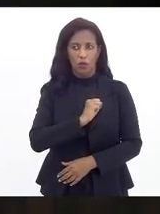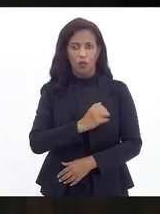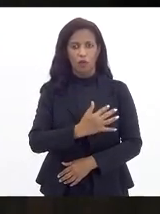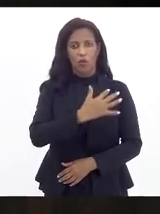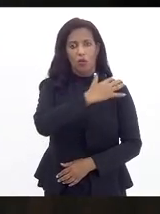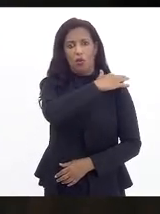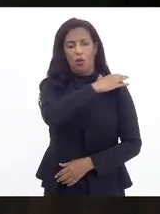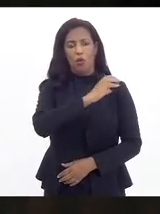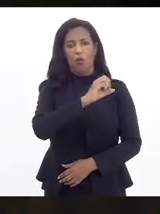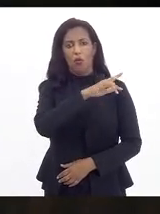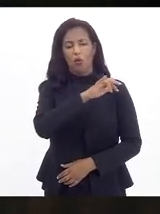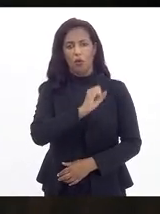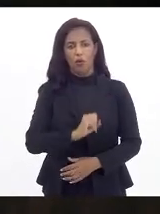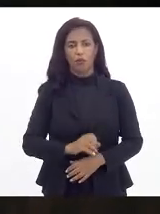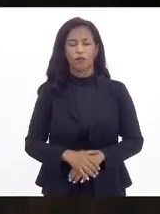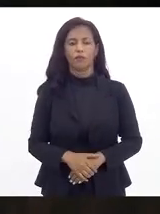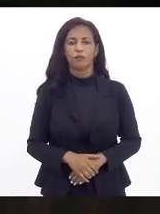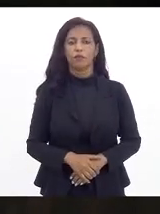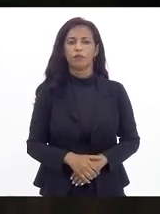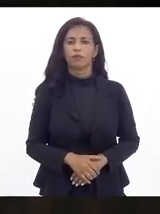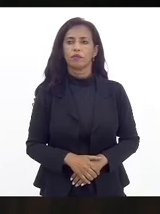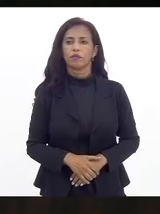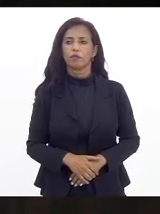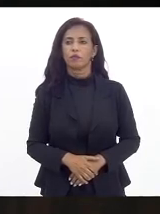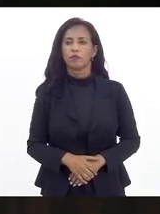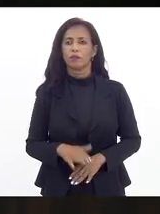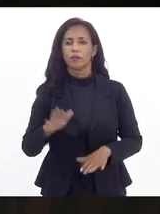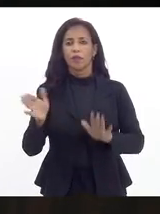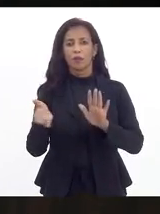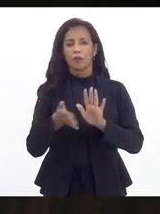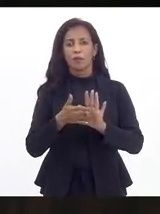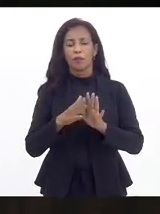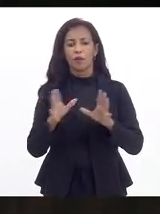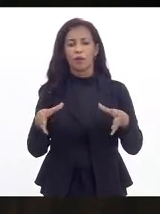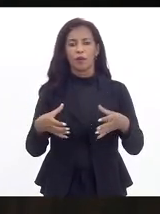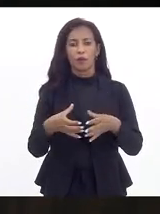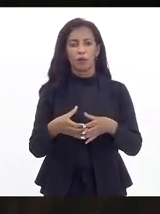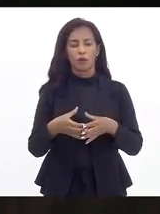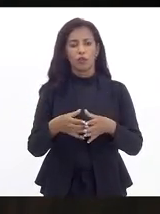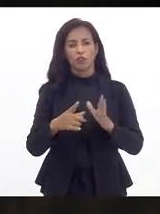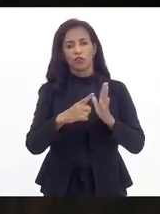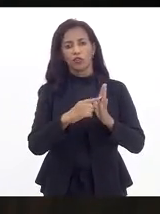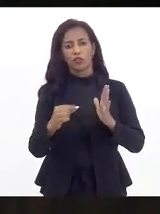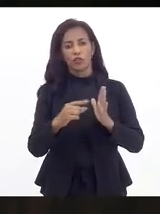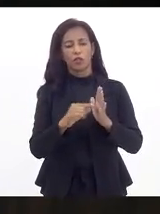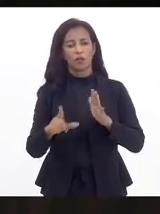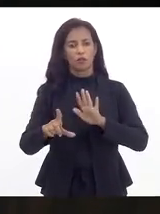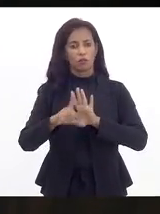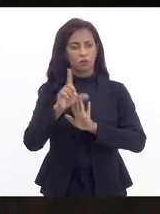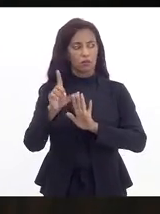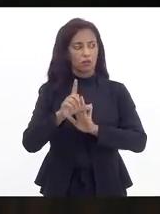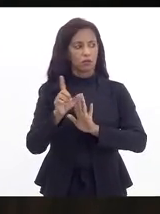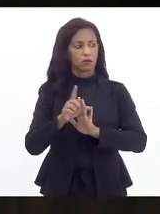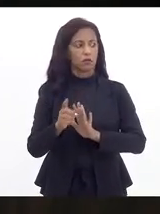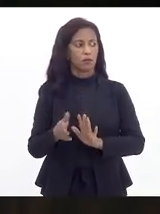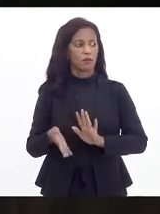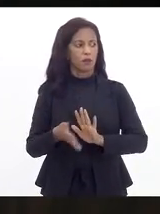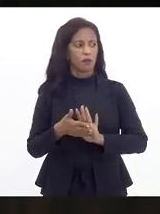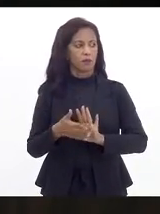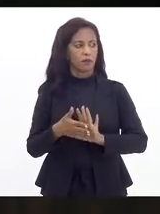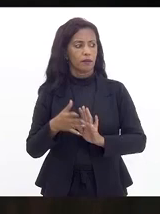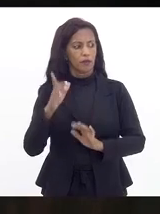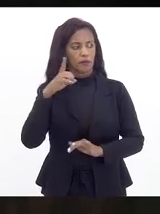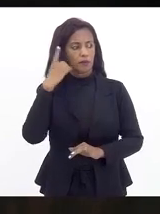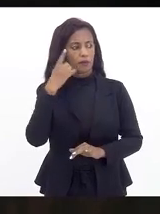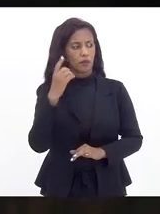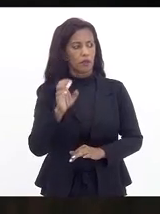encerra-se como coronel e dá outras providências. Pendente de pareceres da Comissão de Indicação Legislativa. Permite parecer,